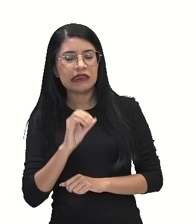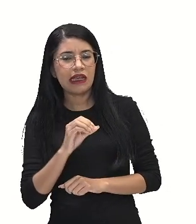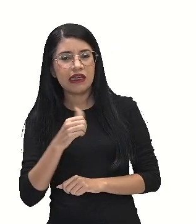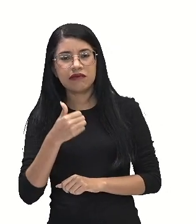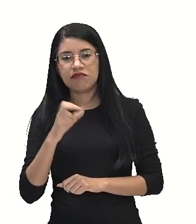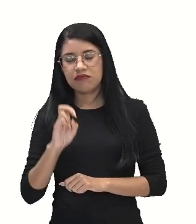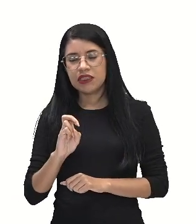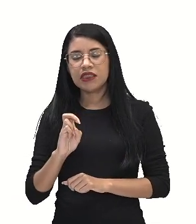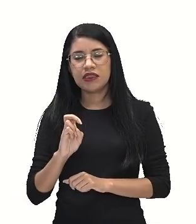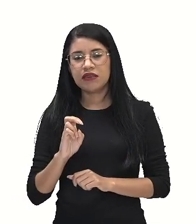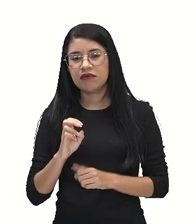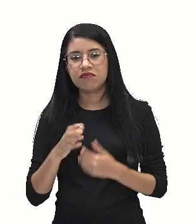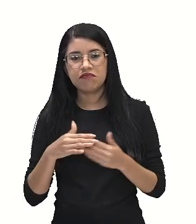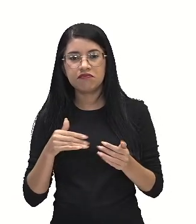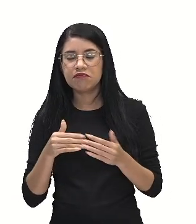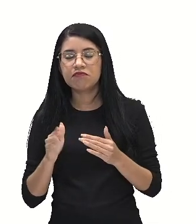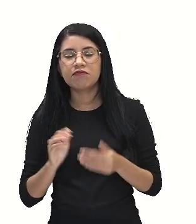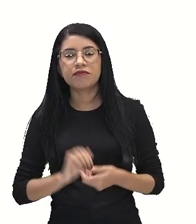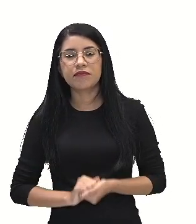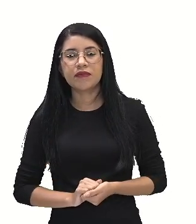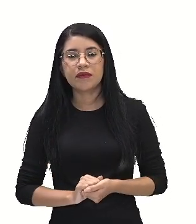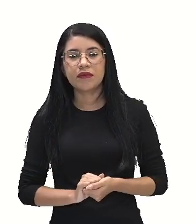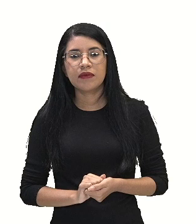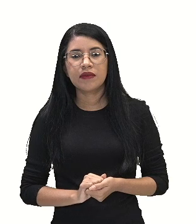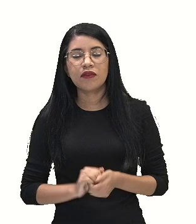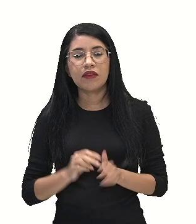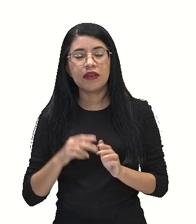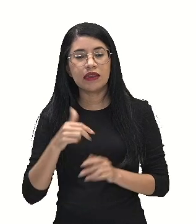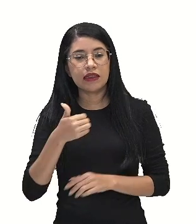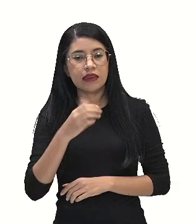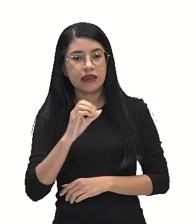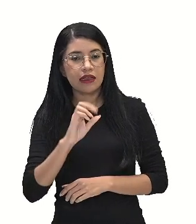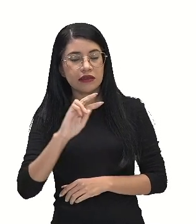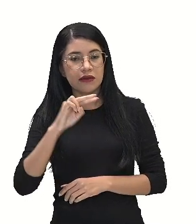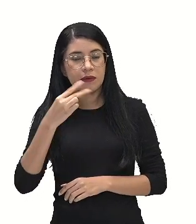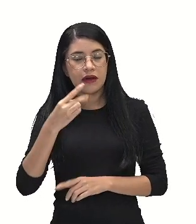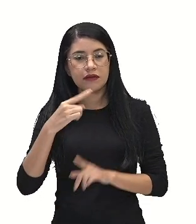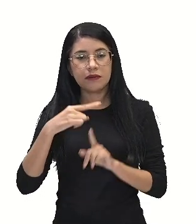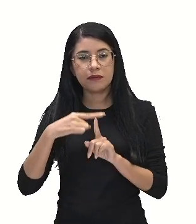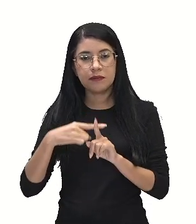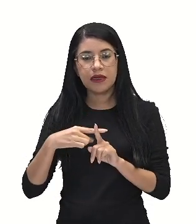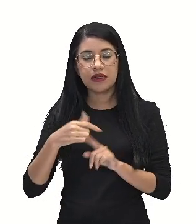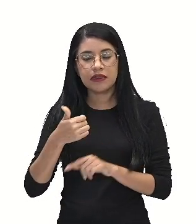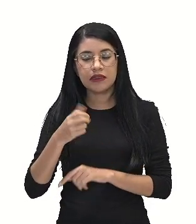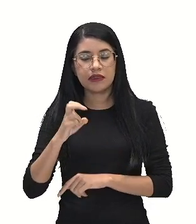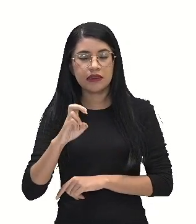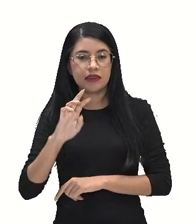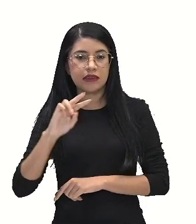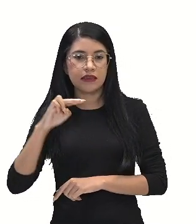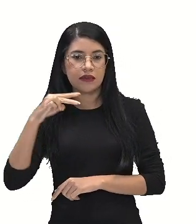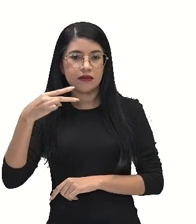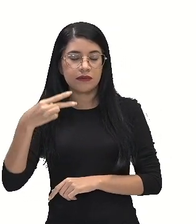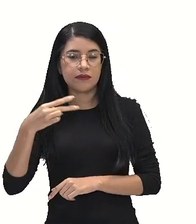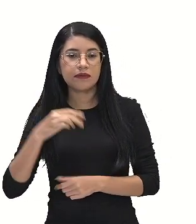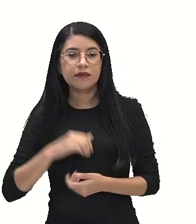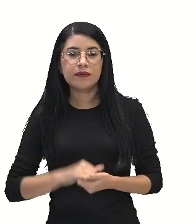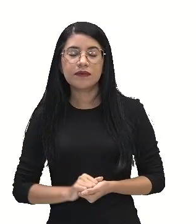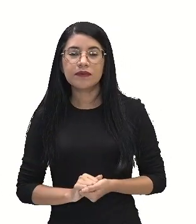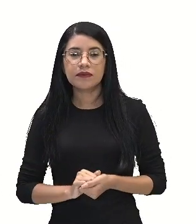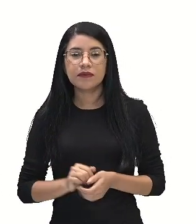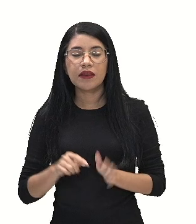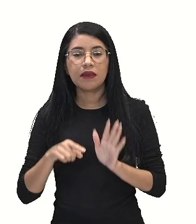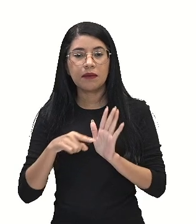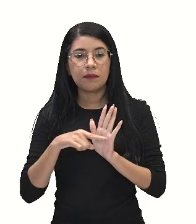importa, tá? Vamos colocar 10 aqui. 10 ao quadrado mais 15 ao quadrado